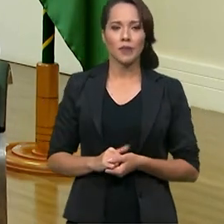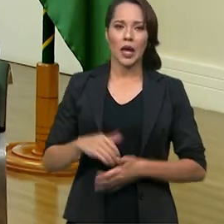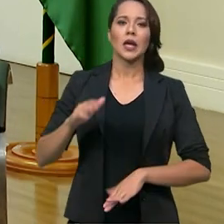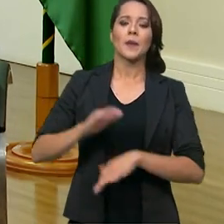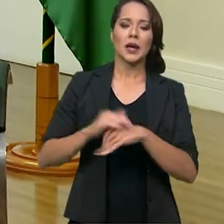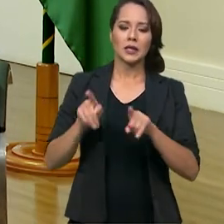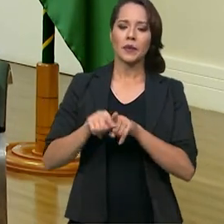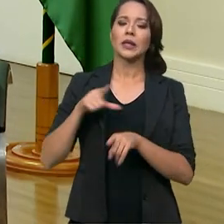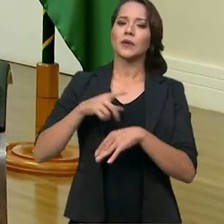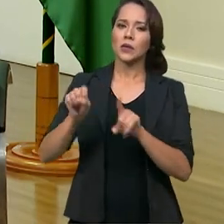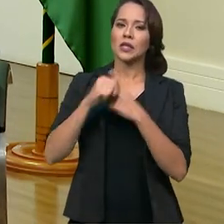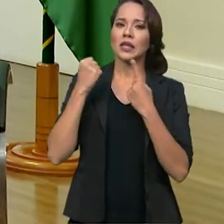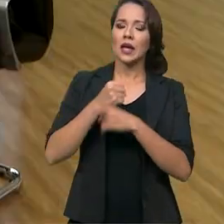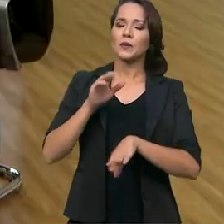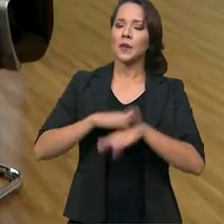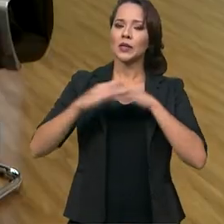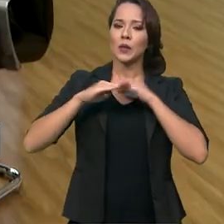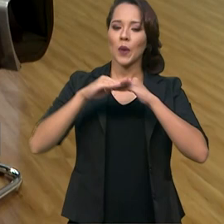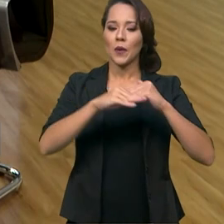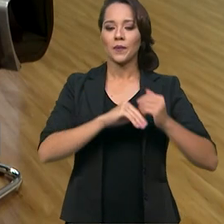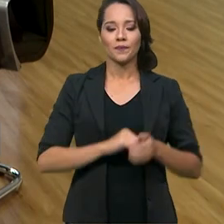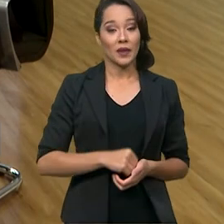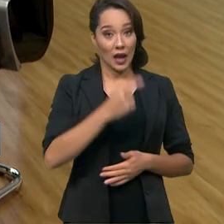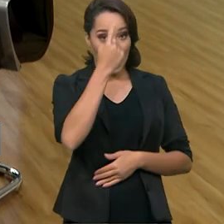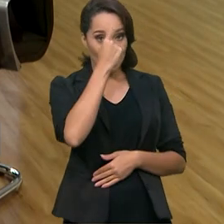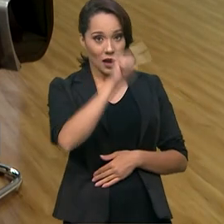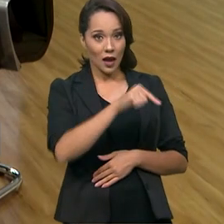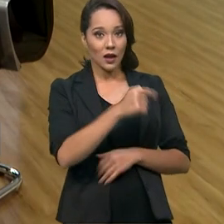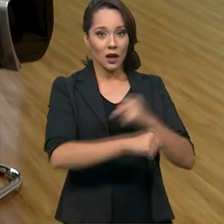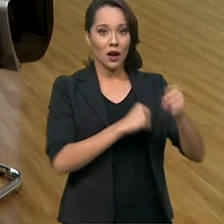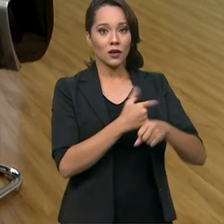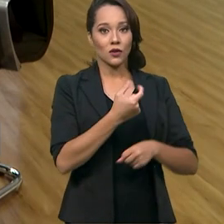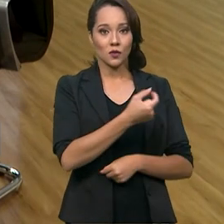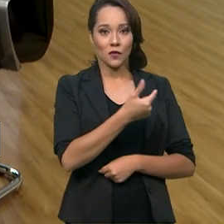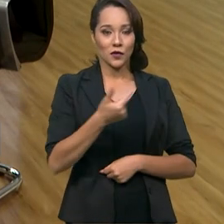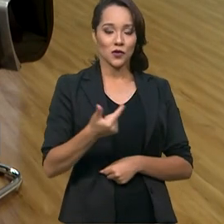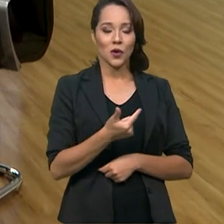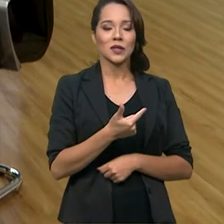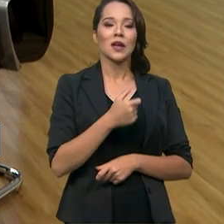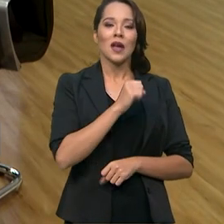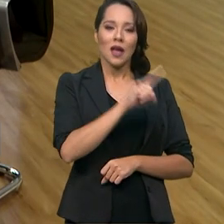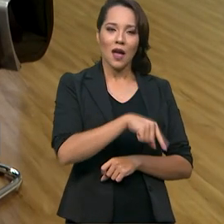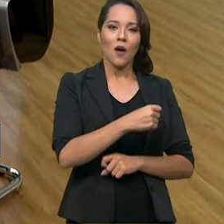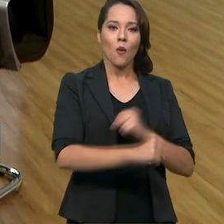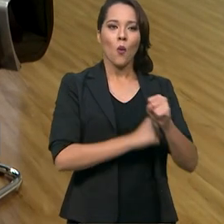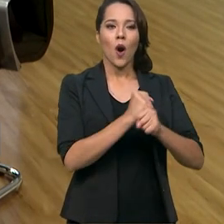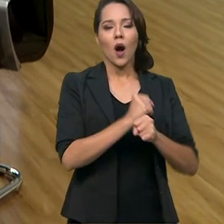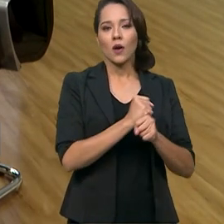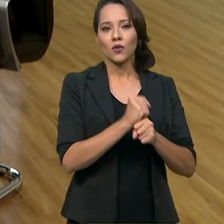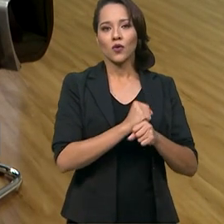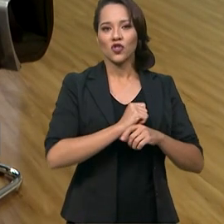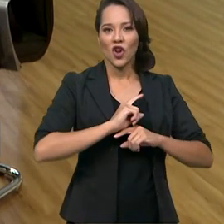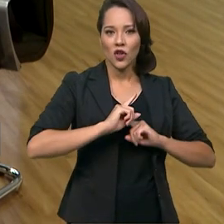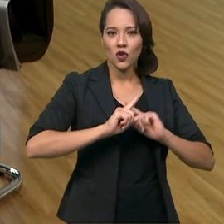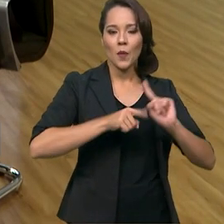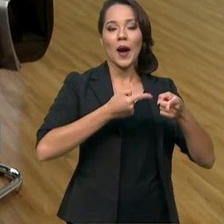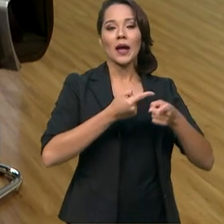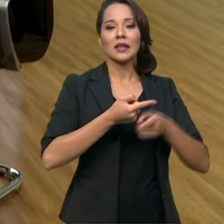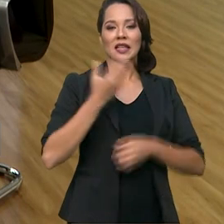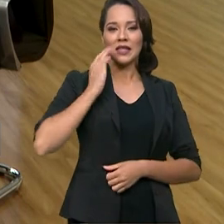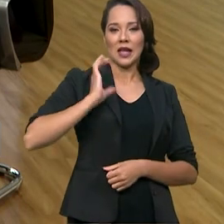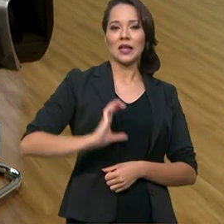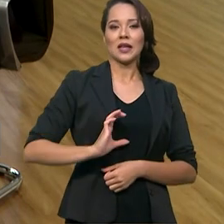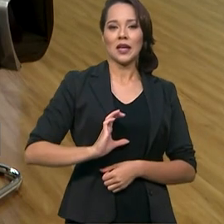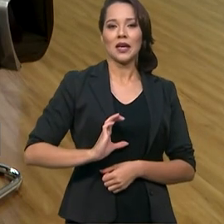mais ter uma sociedade mais igual. A ideia é que 2022 seja o ano de retomada dessa